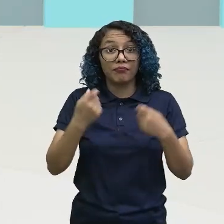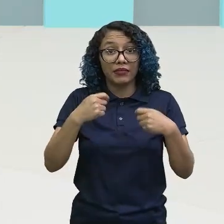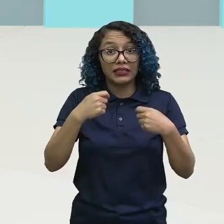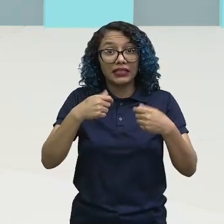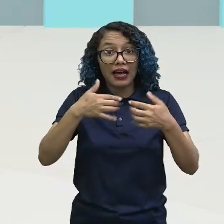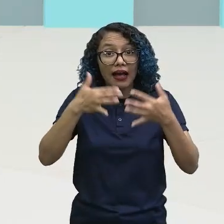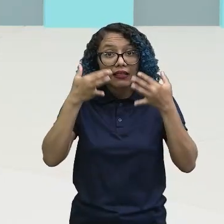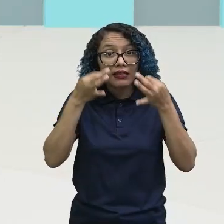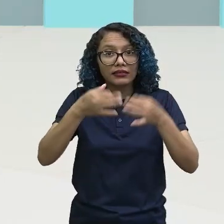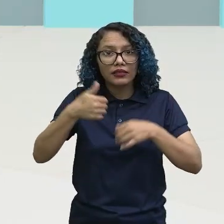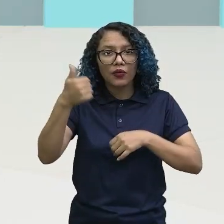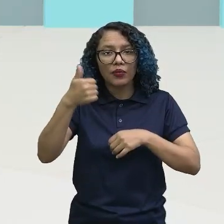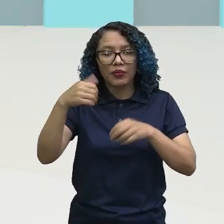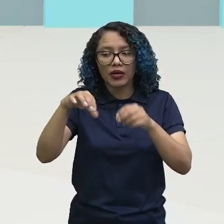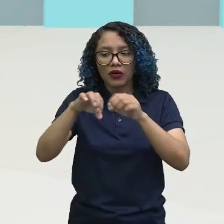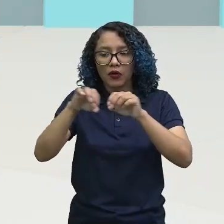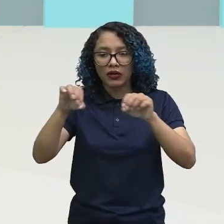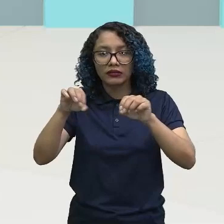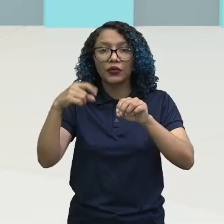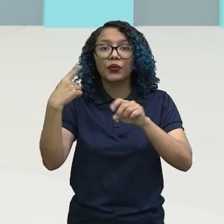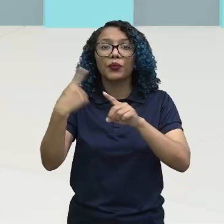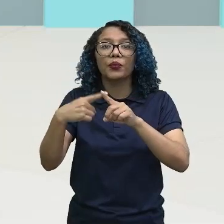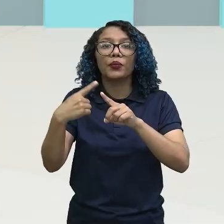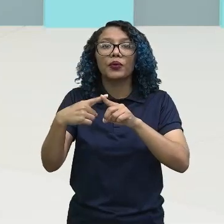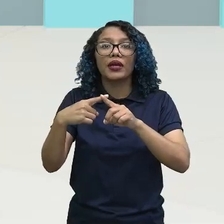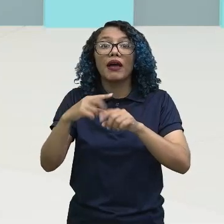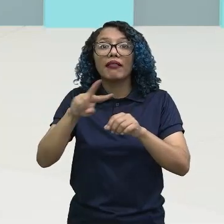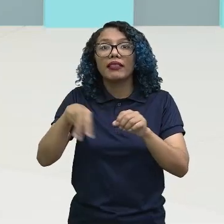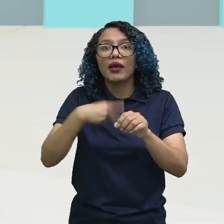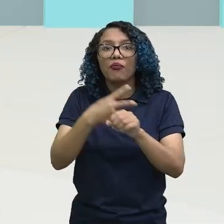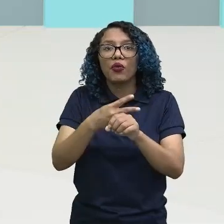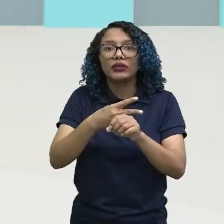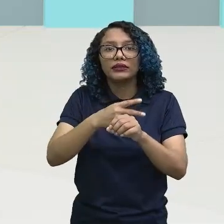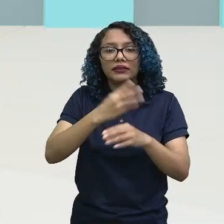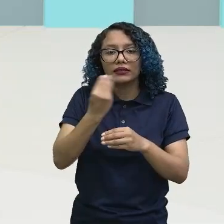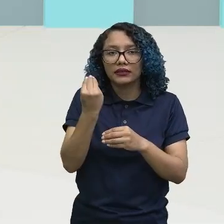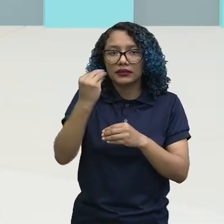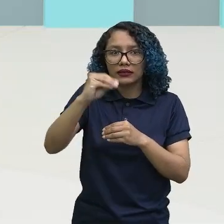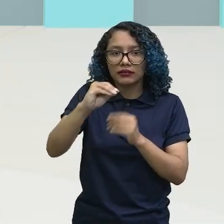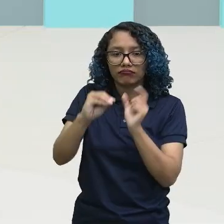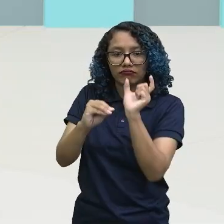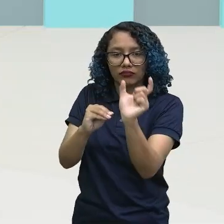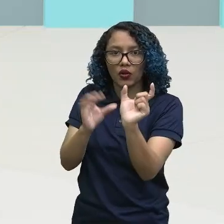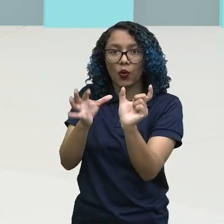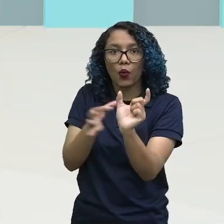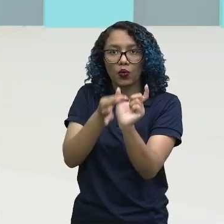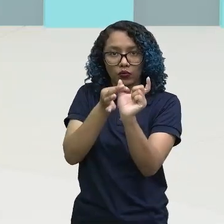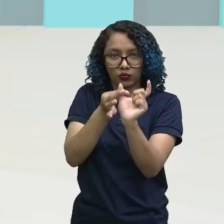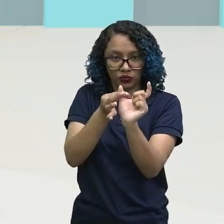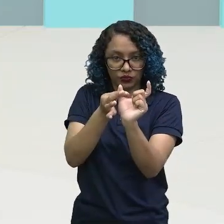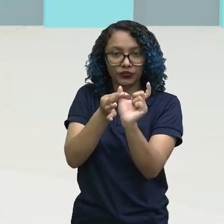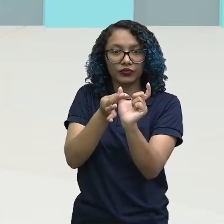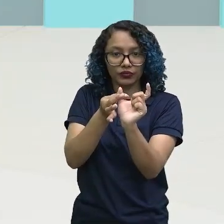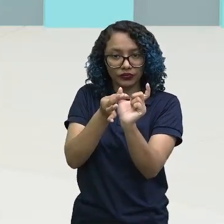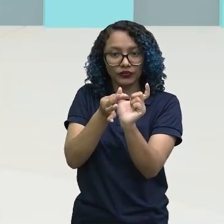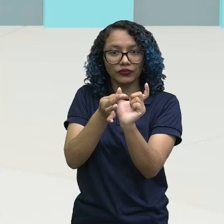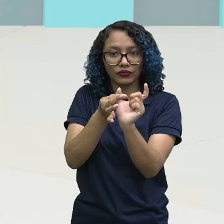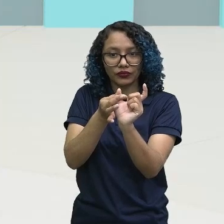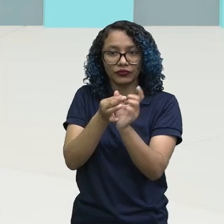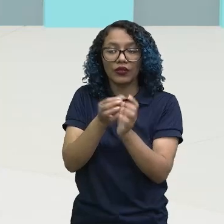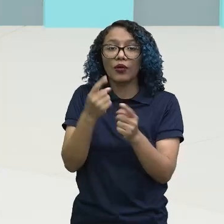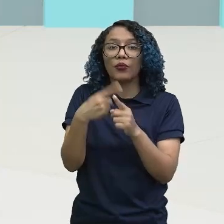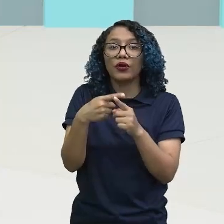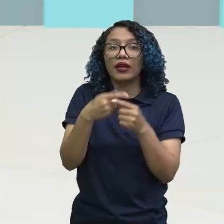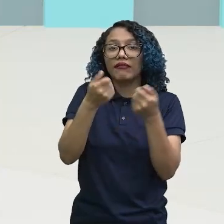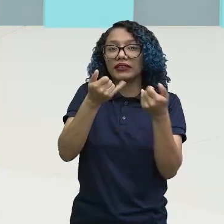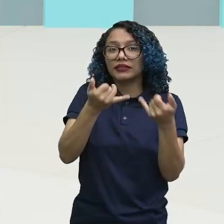oração, porque na sequência vem a conjunção, justamente ela vai estar dando o quê? Uma explicação em relação à